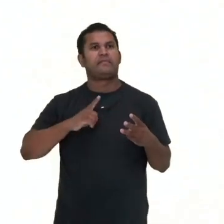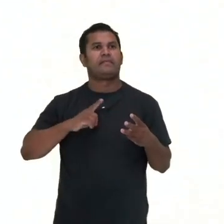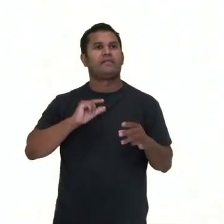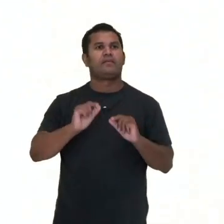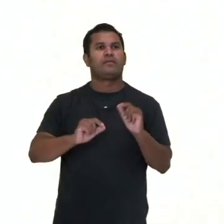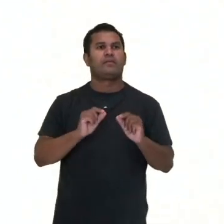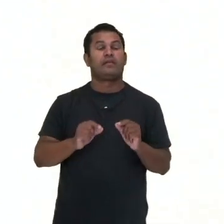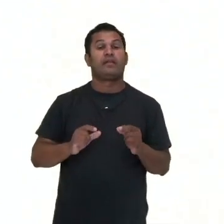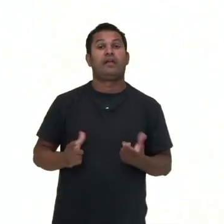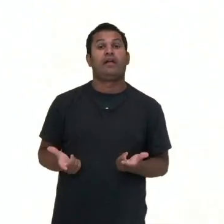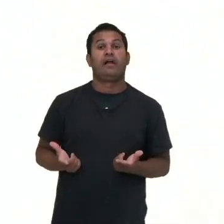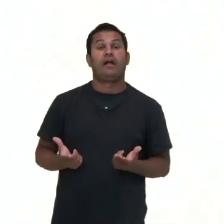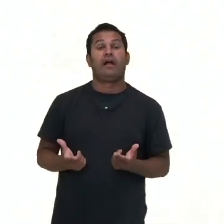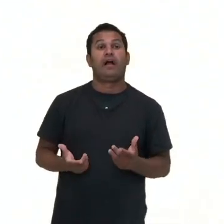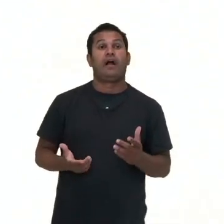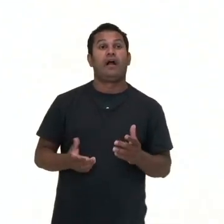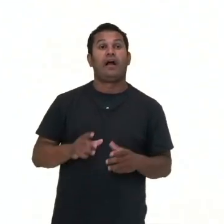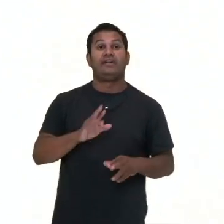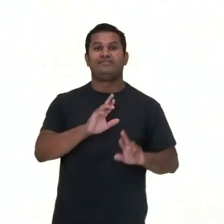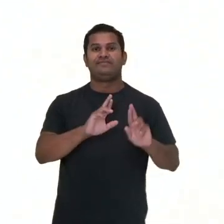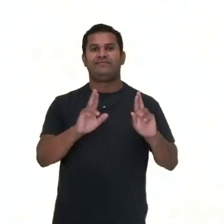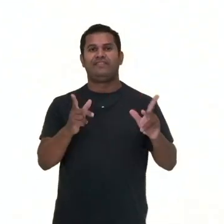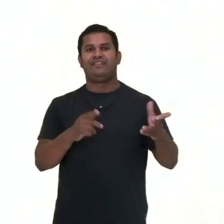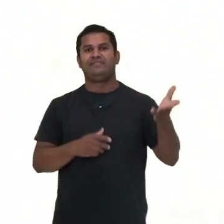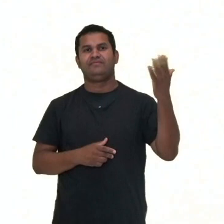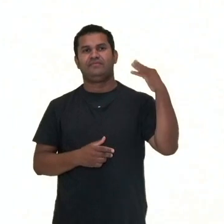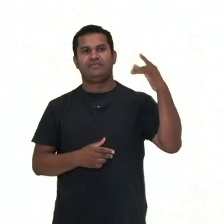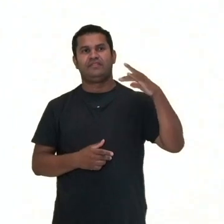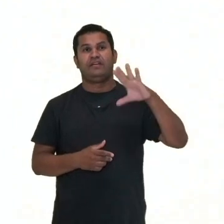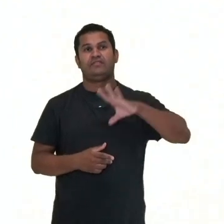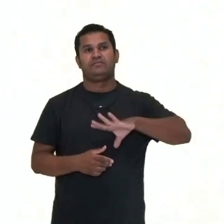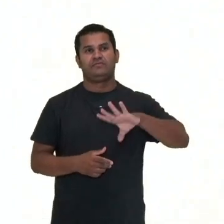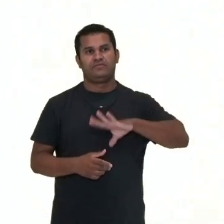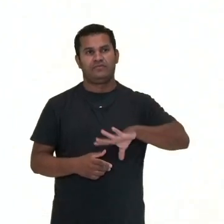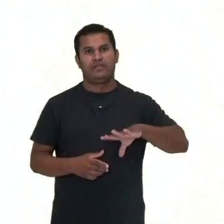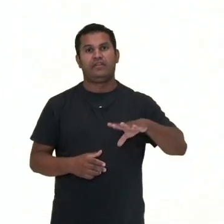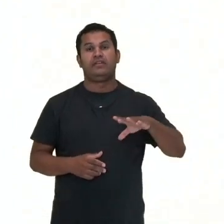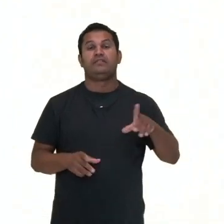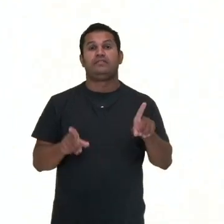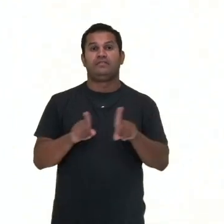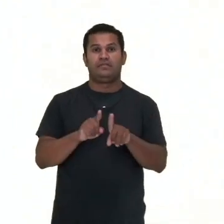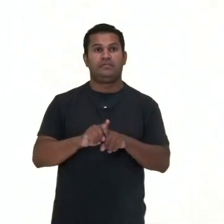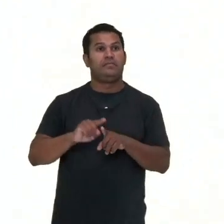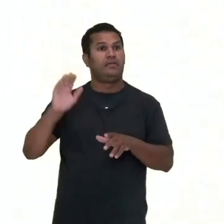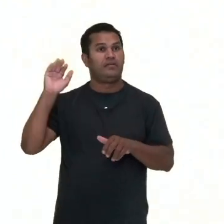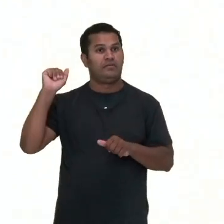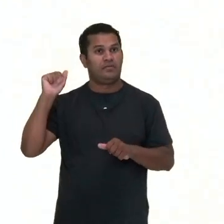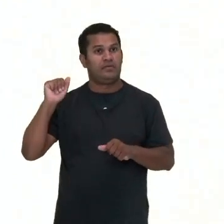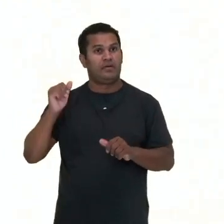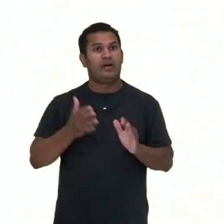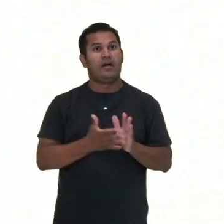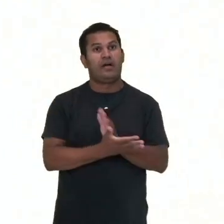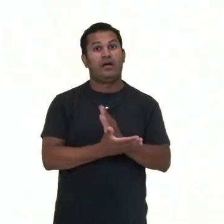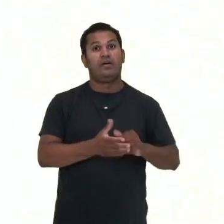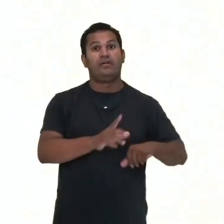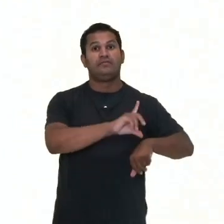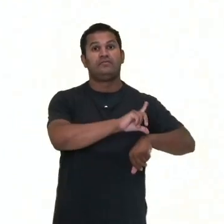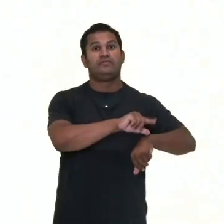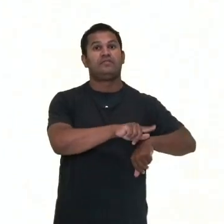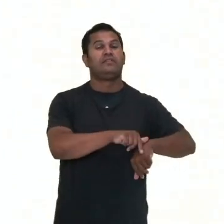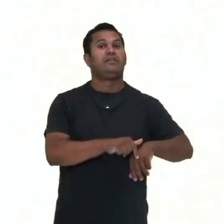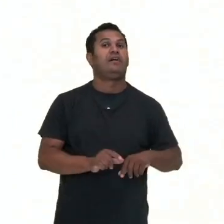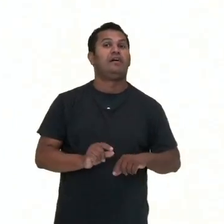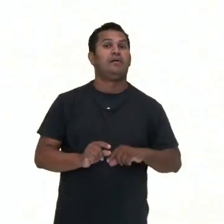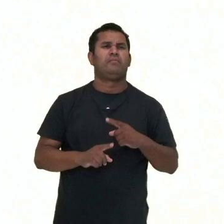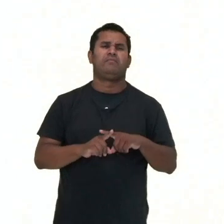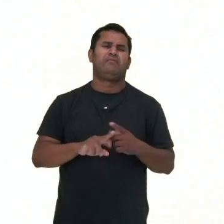Holanda foi que, ao contrário dos portugueses e espanhóis, eles chegaram atrasados na expansão, por vários fatores,